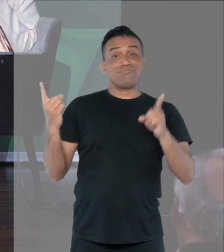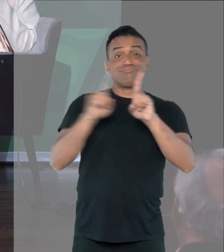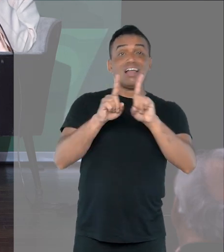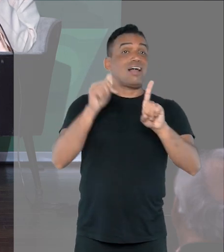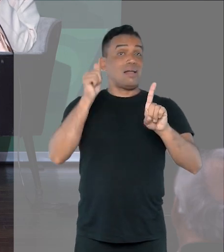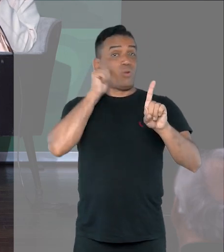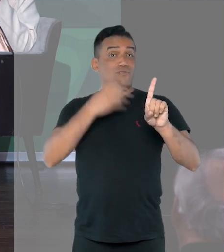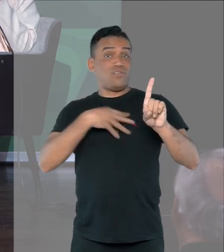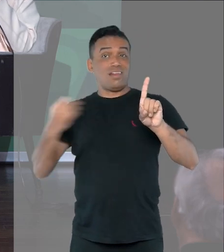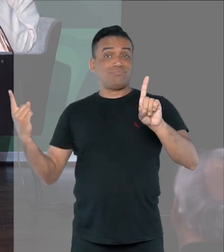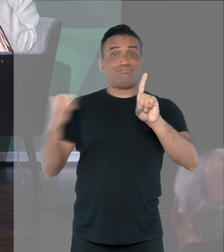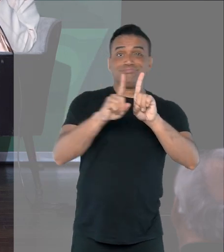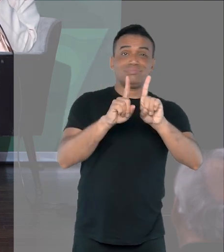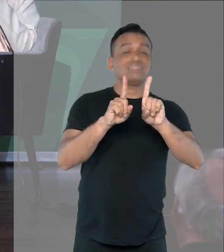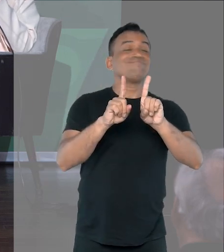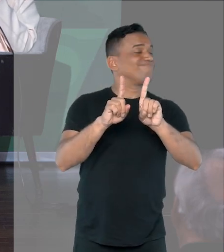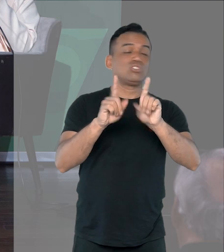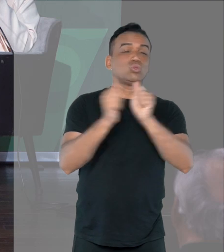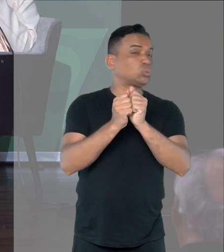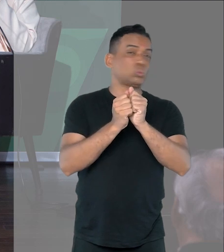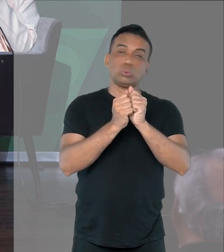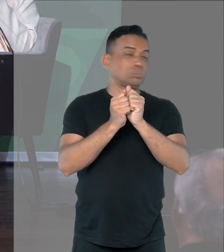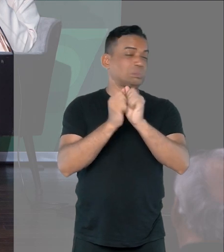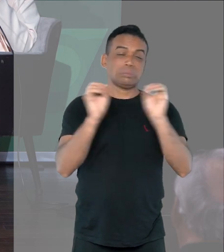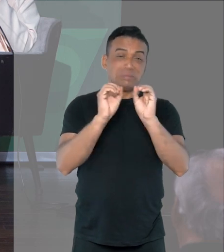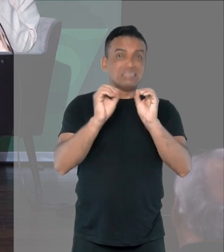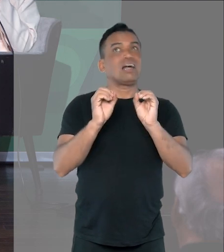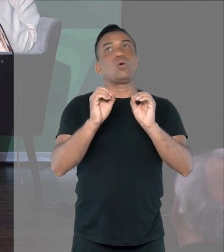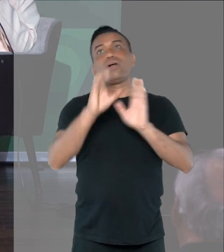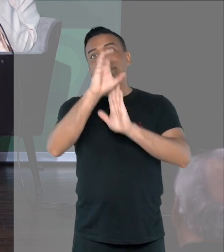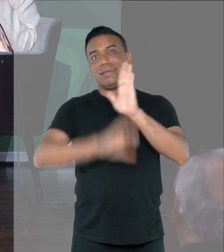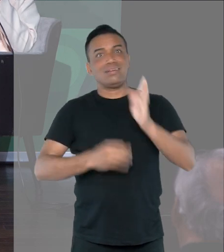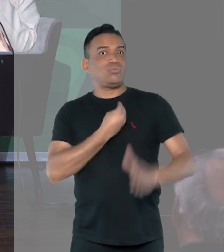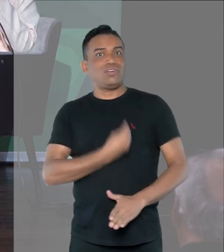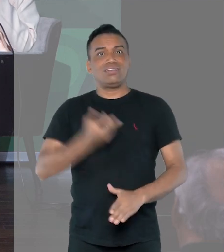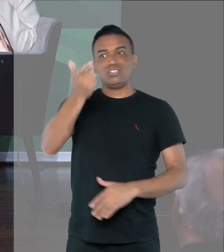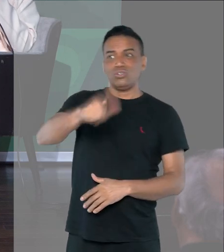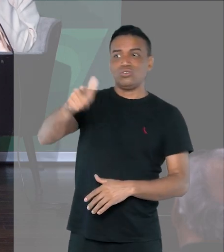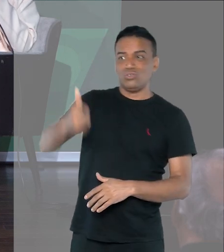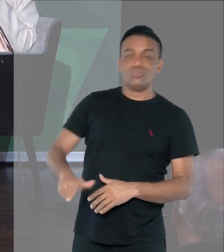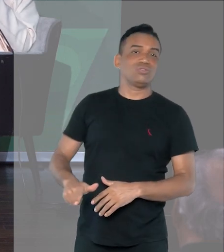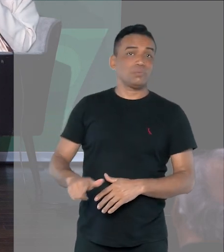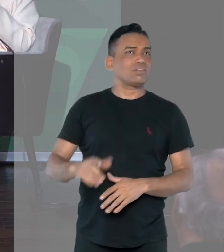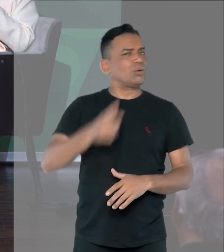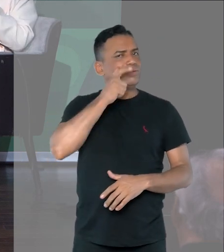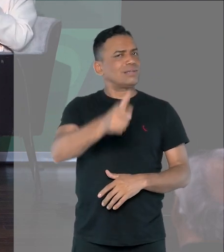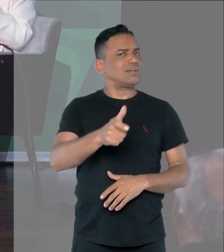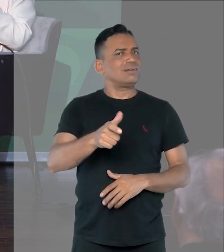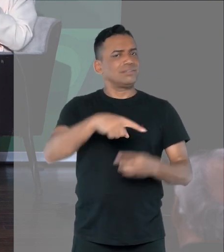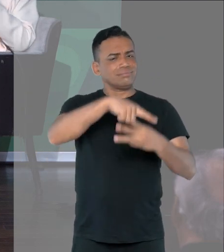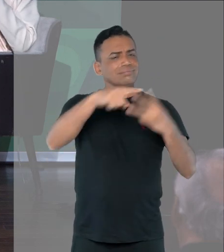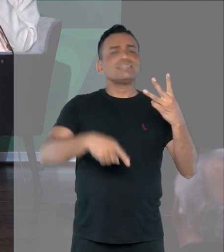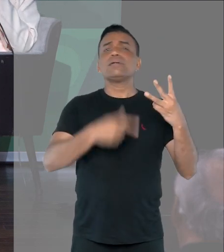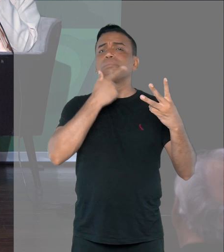esses capítulos também da vida dessas pessoas vai se repetindo. Mas o que me interessava? Me interessava o que tinha sido feito daqueles 3